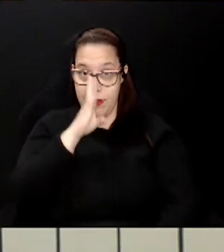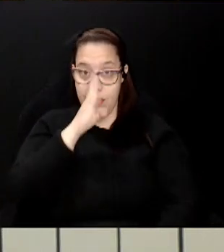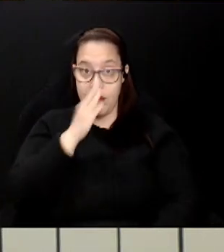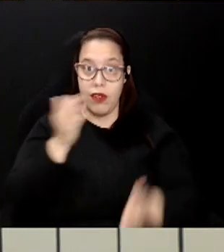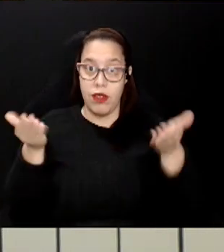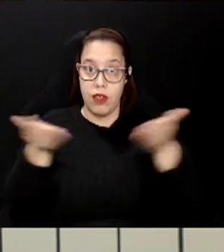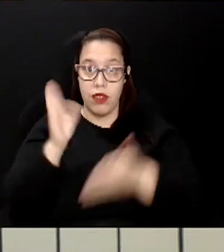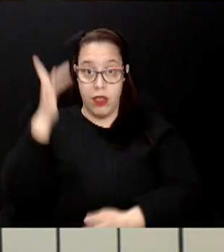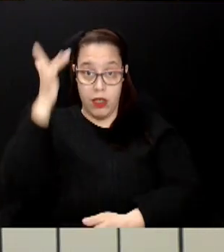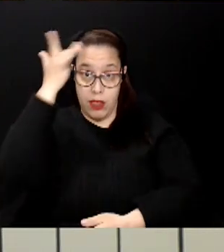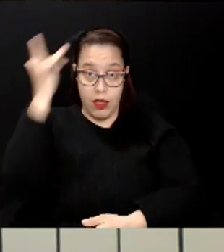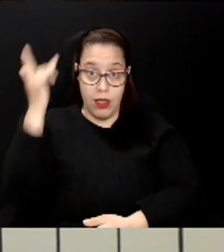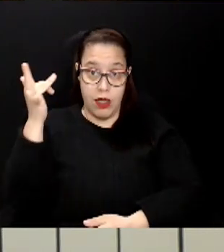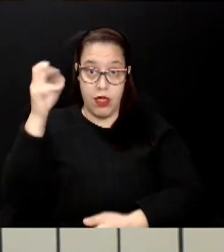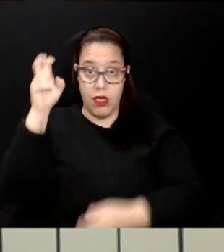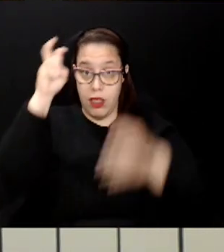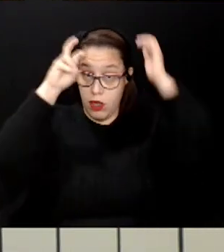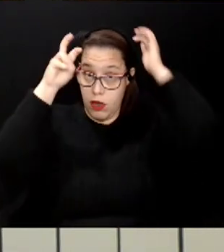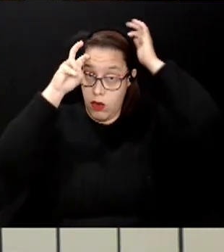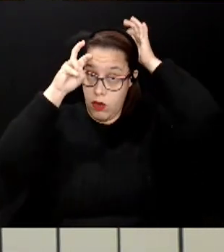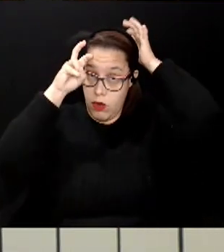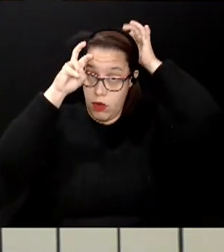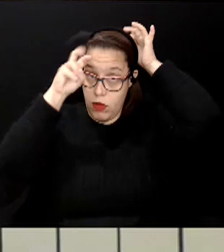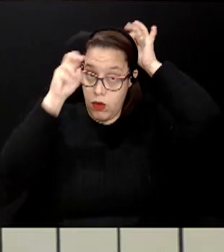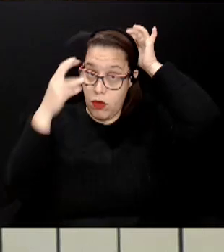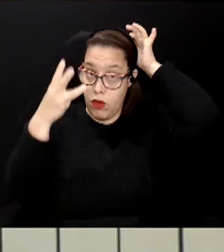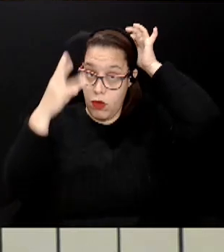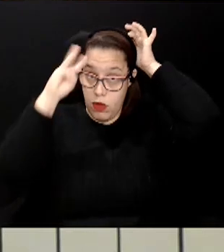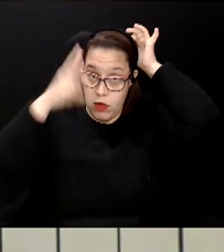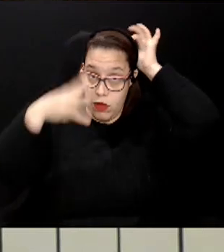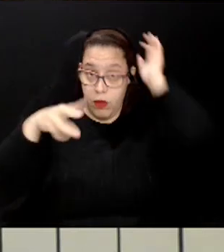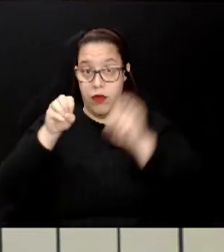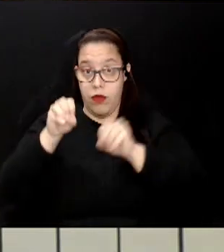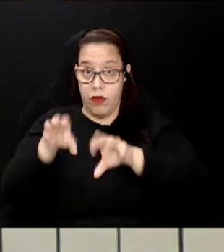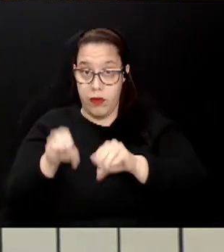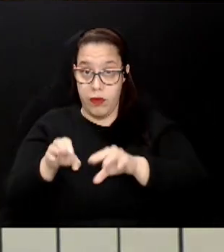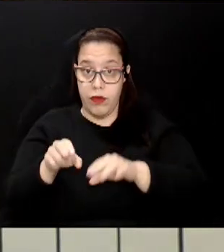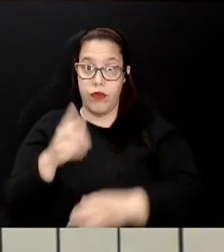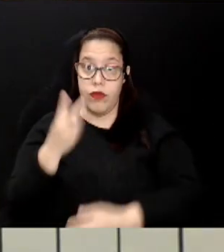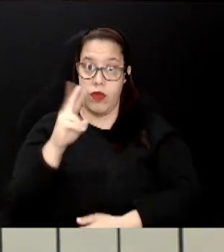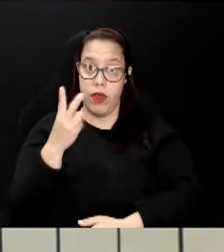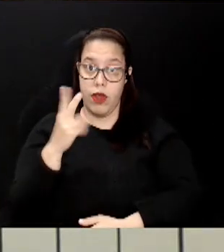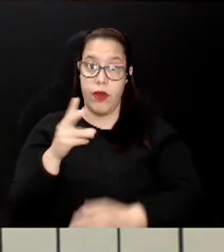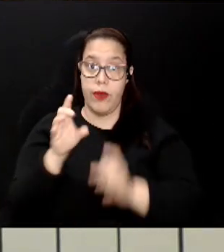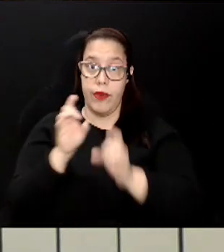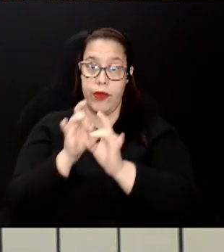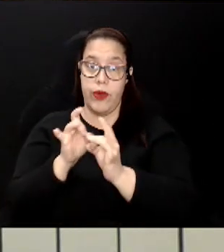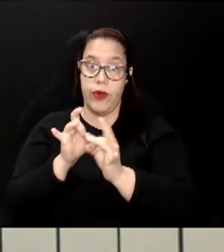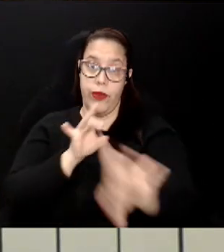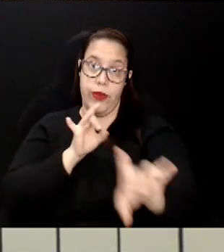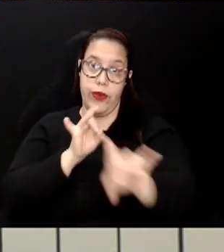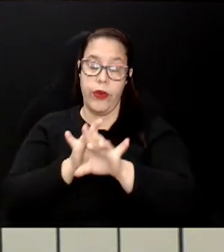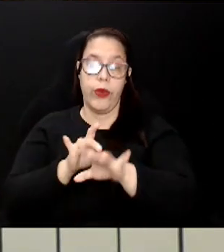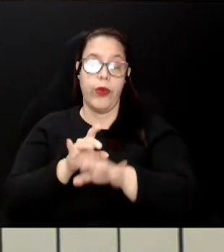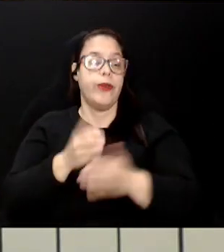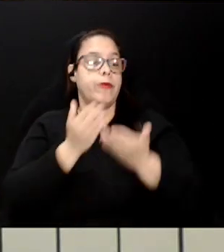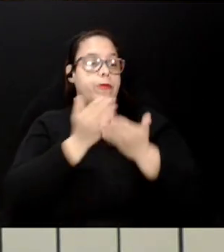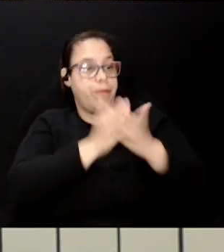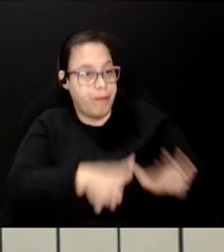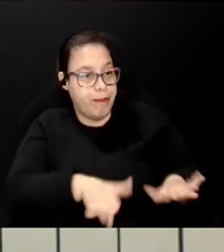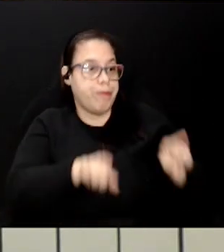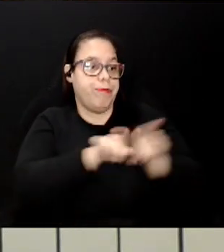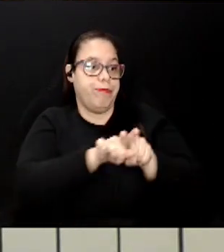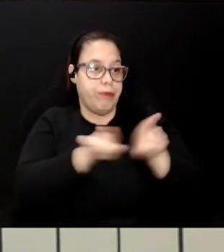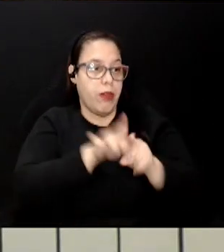na quinta-feira. Serão 3 dias de aulas, sendo 2 online. E olha só, termina hoje também as inscrições